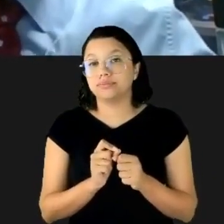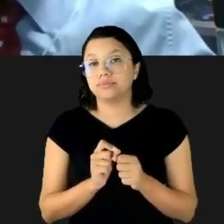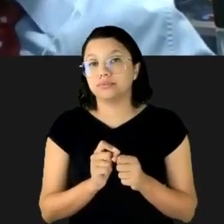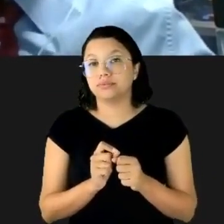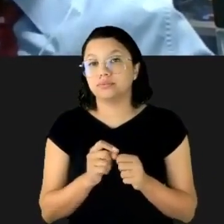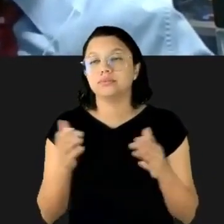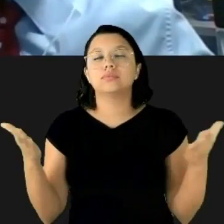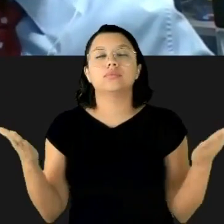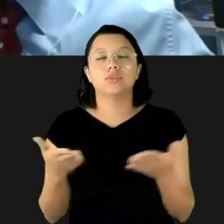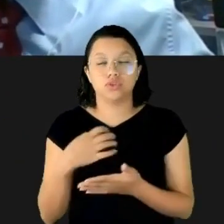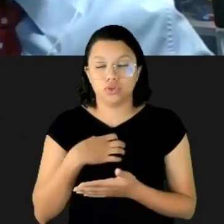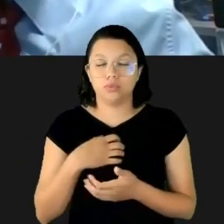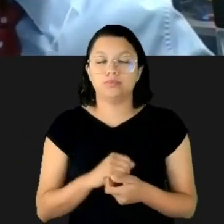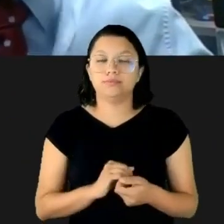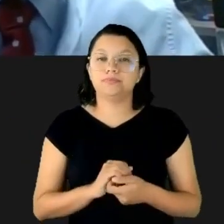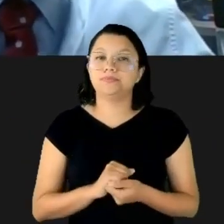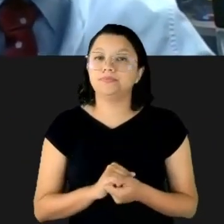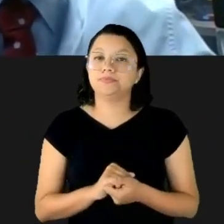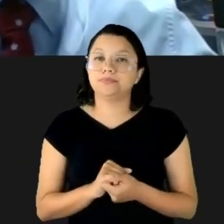feito dessa forma